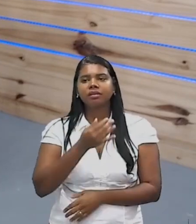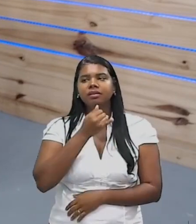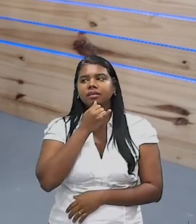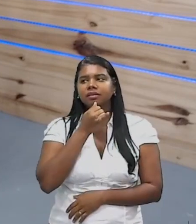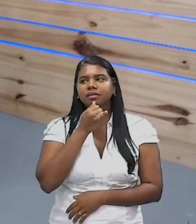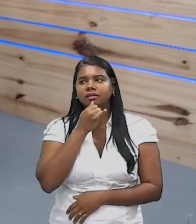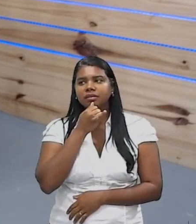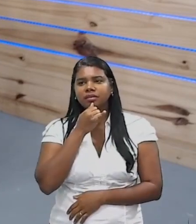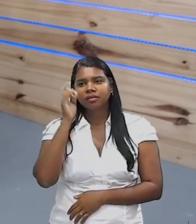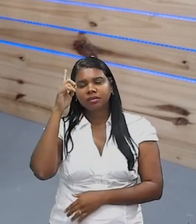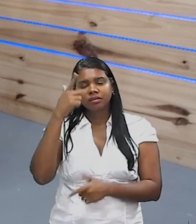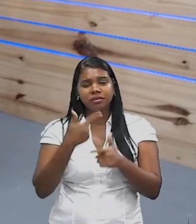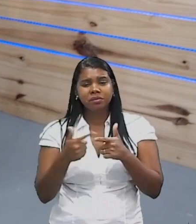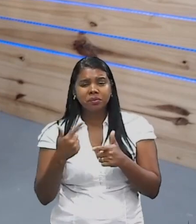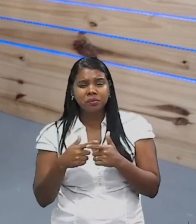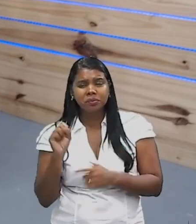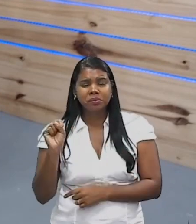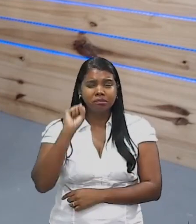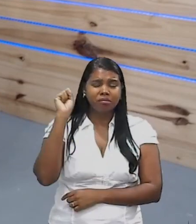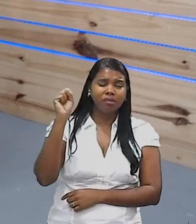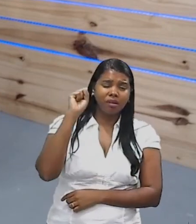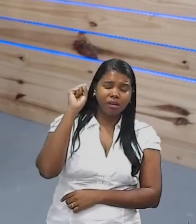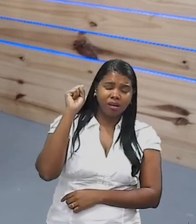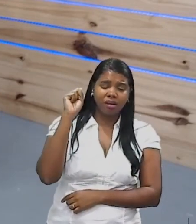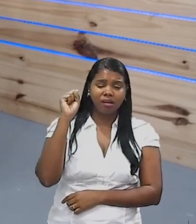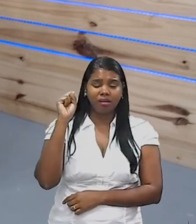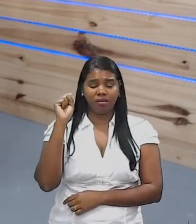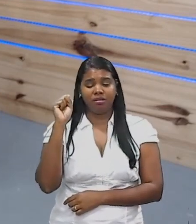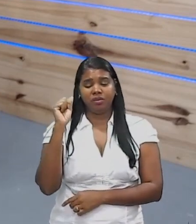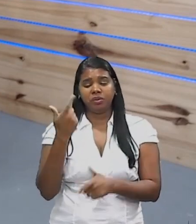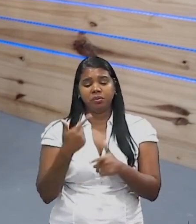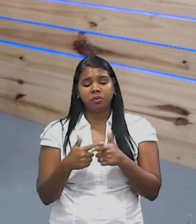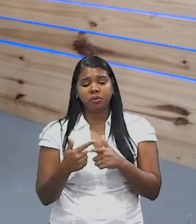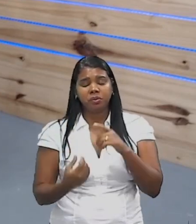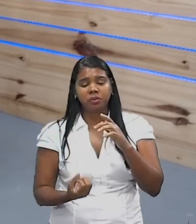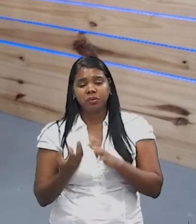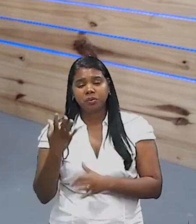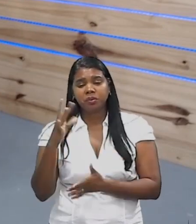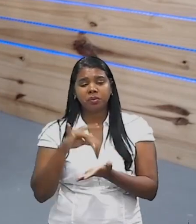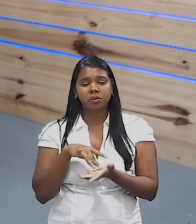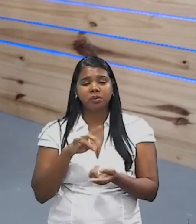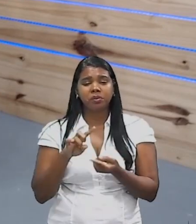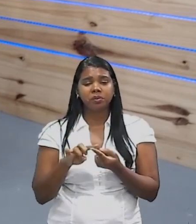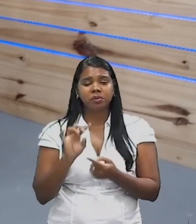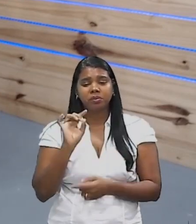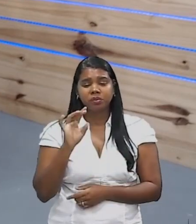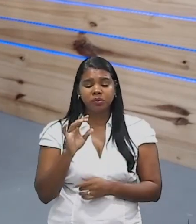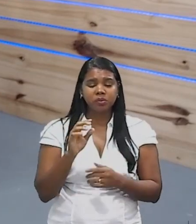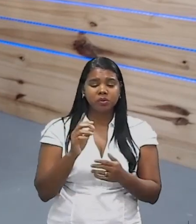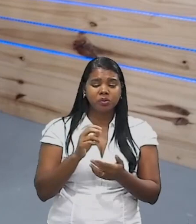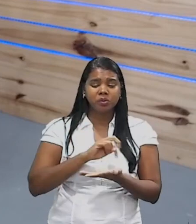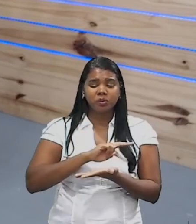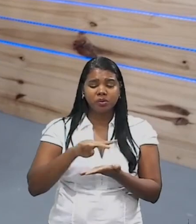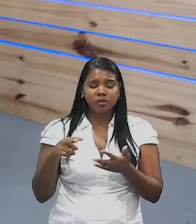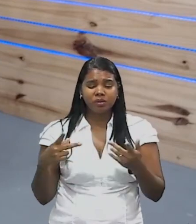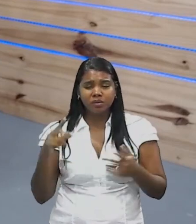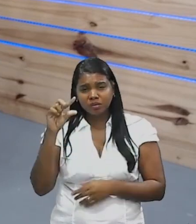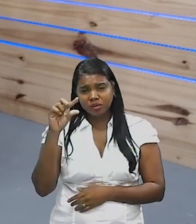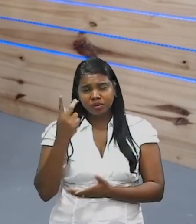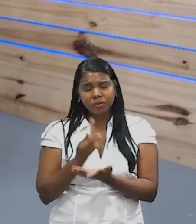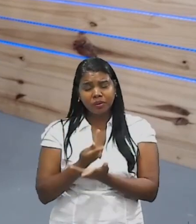existem vários níveis. Um defeito grave, um defeito, vamos dizer assim, um defeito que é apenas uma avaria, uma coisa pequena. Mas o que